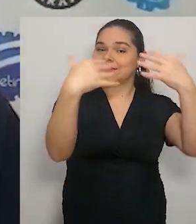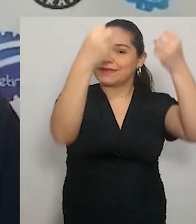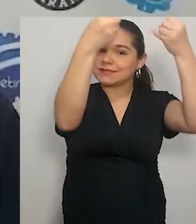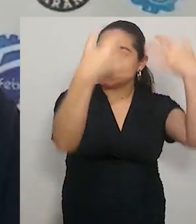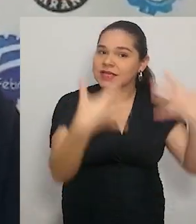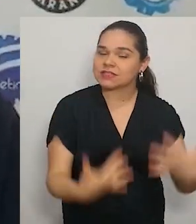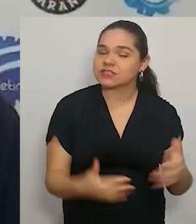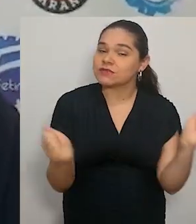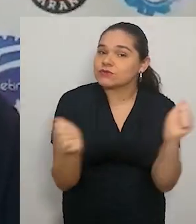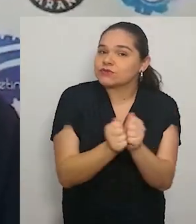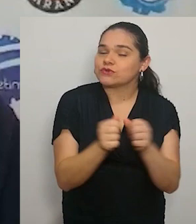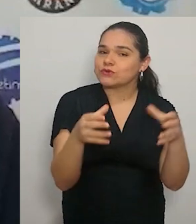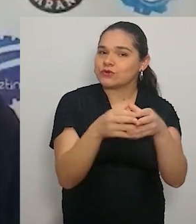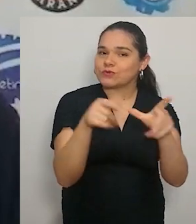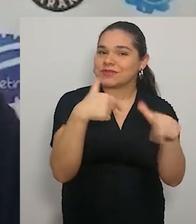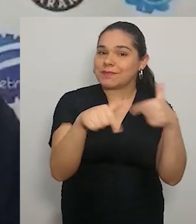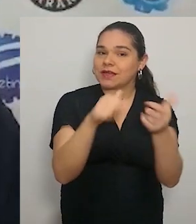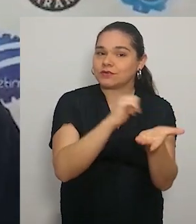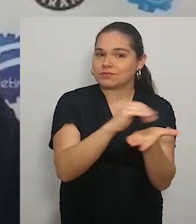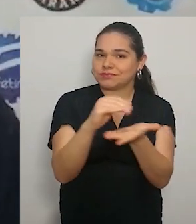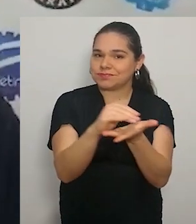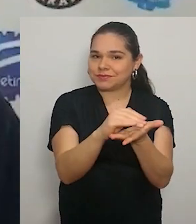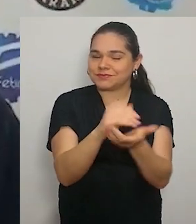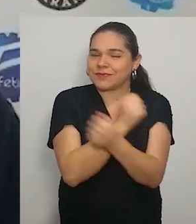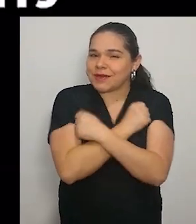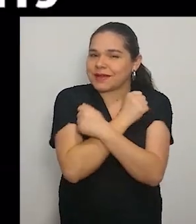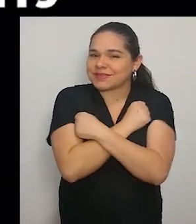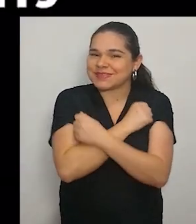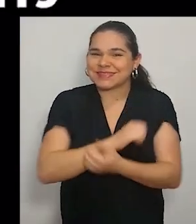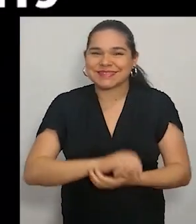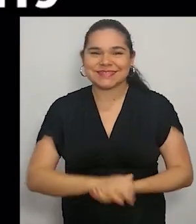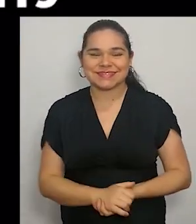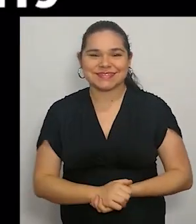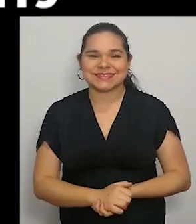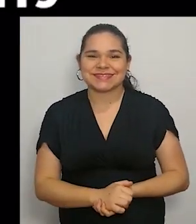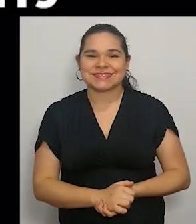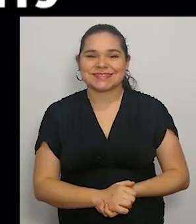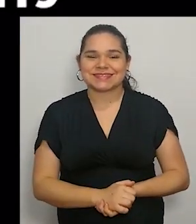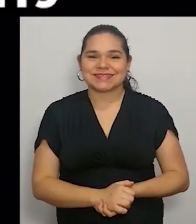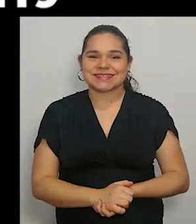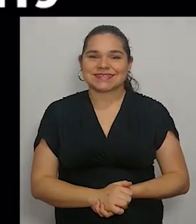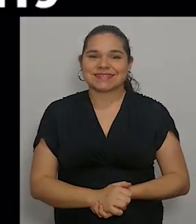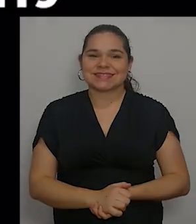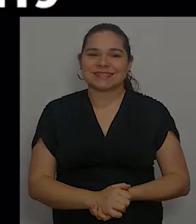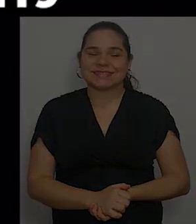explicativa com os trabalhadores demitidos grande abraço até lá e